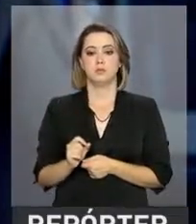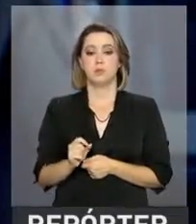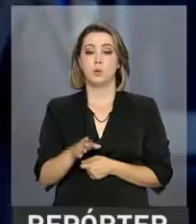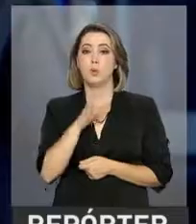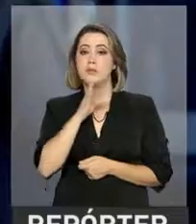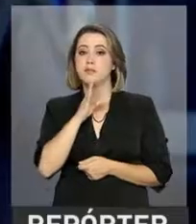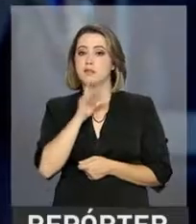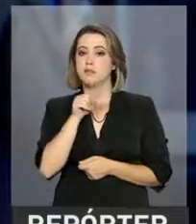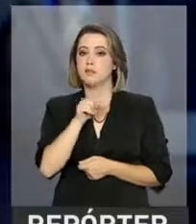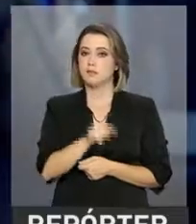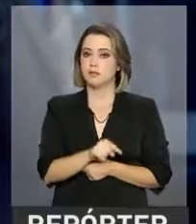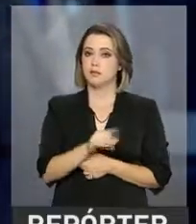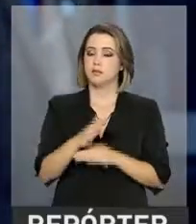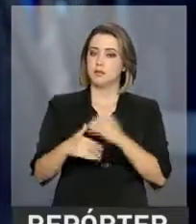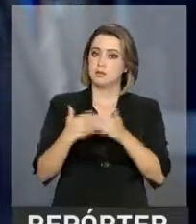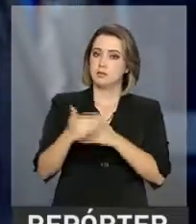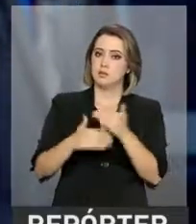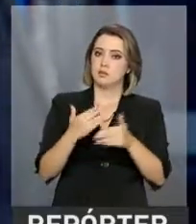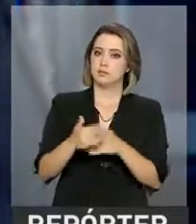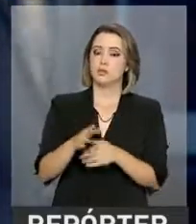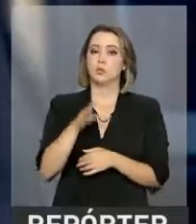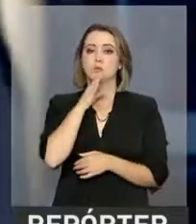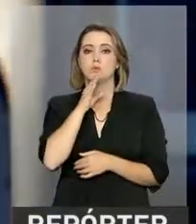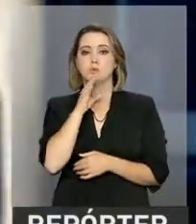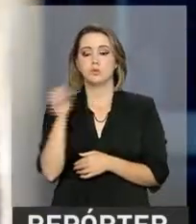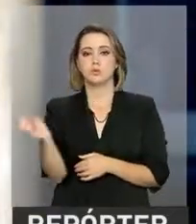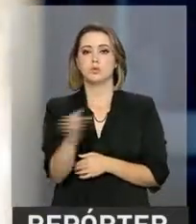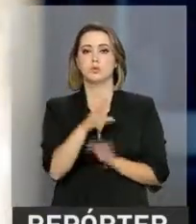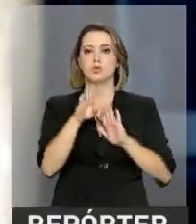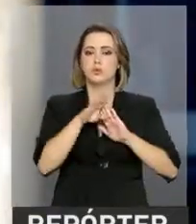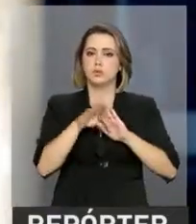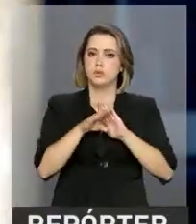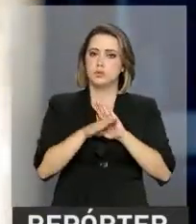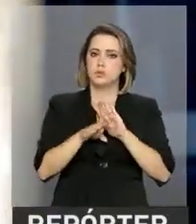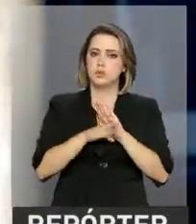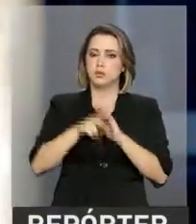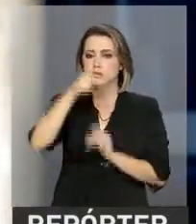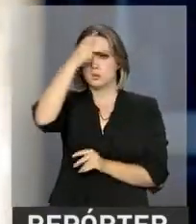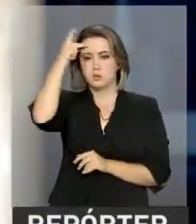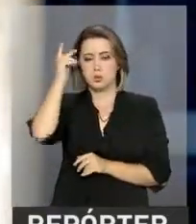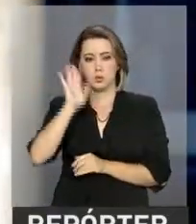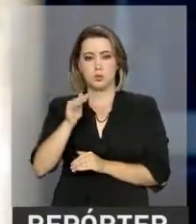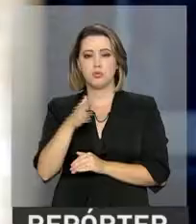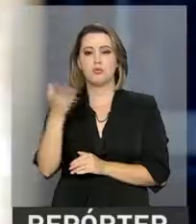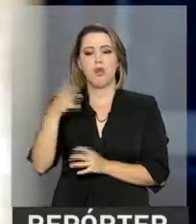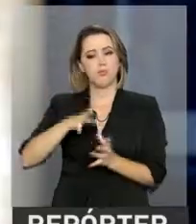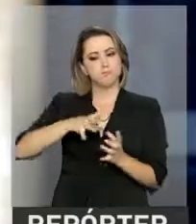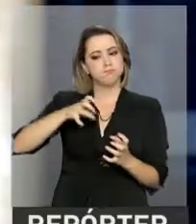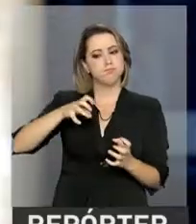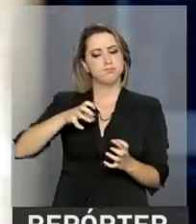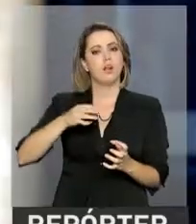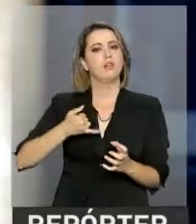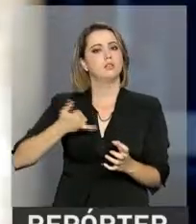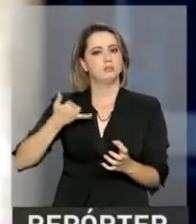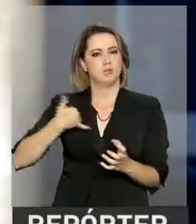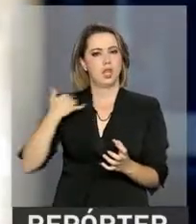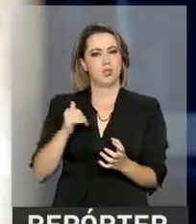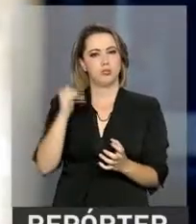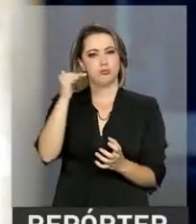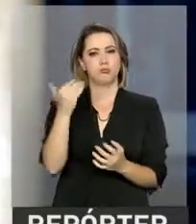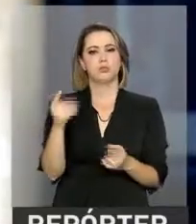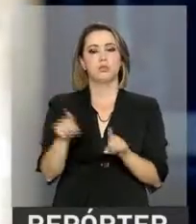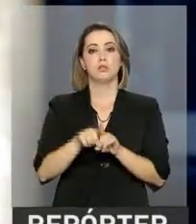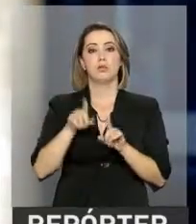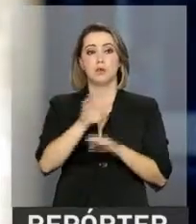conhecimento e daí também a importância desse projeto novo que a gente entrou com pessoas mais velhas né a nos ajudar ea a há